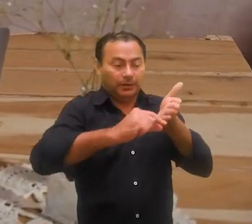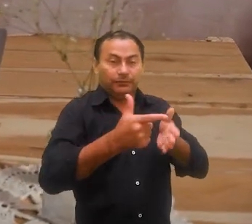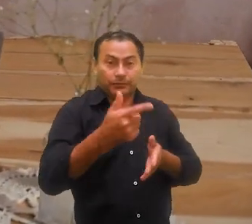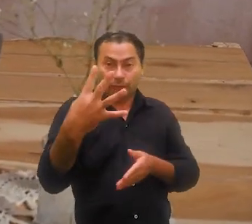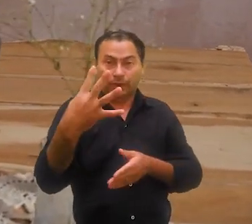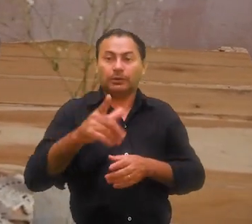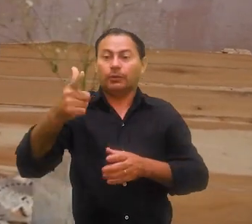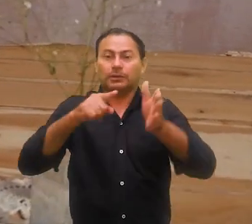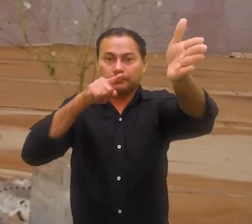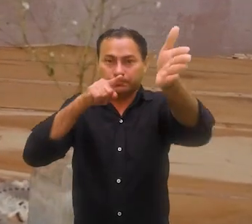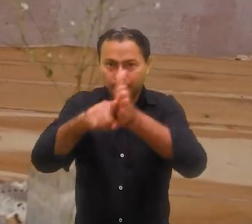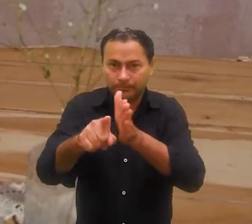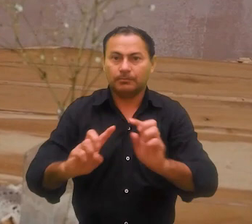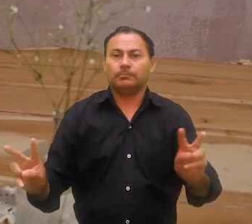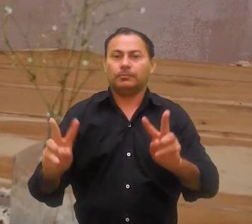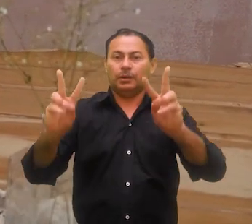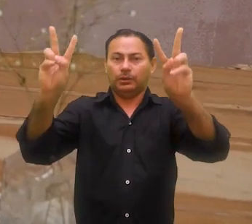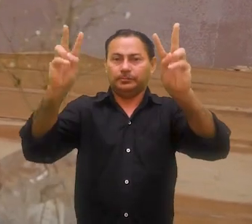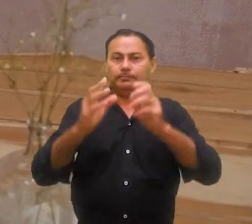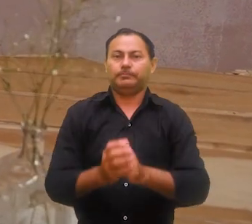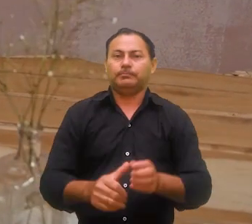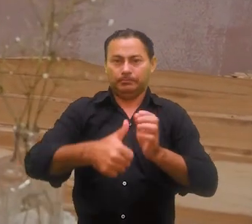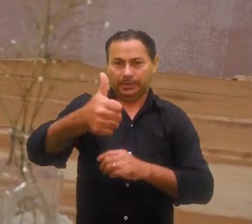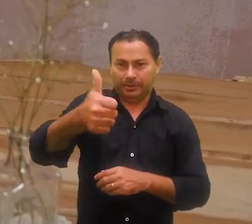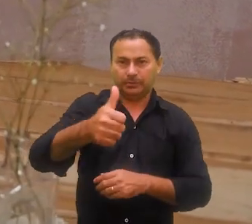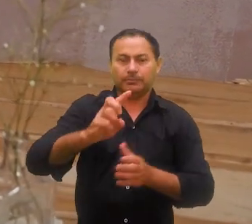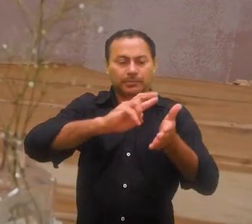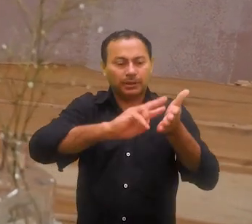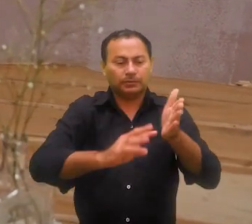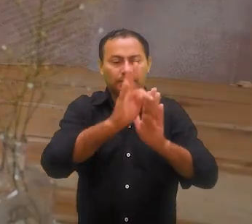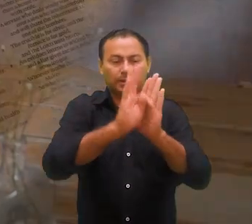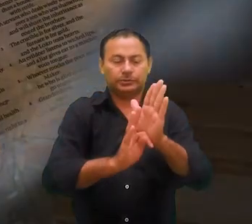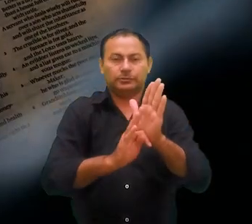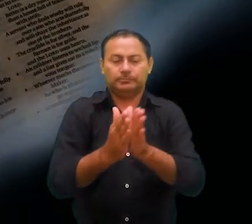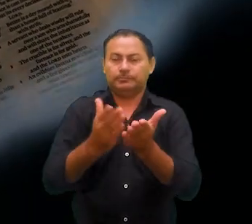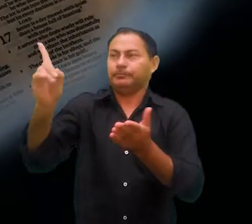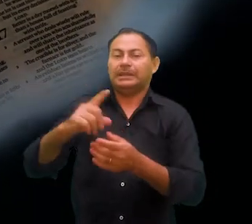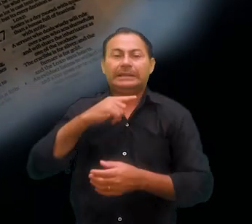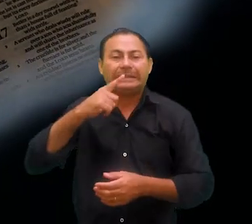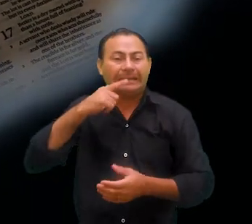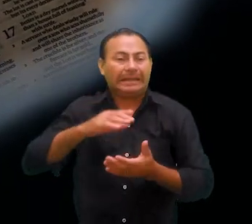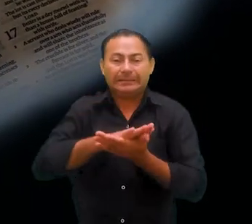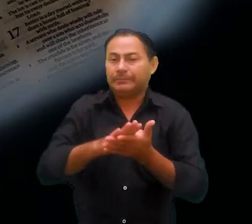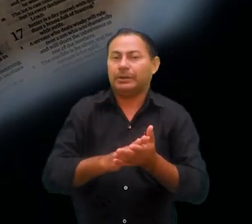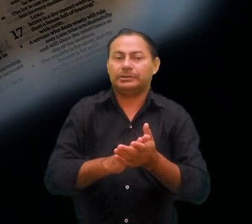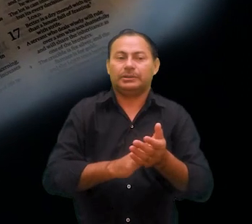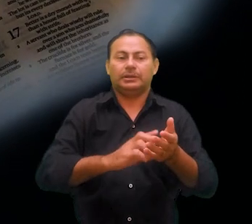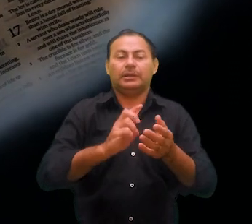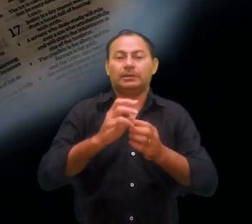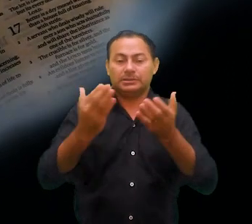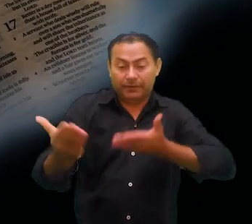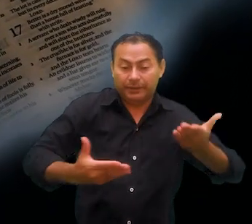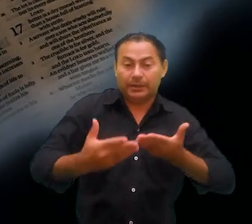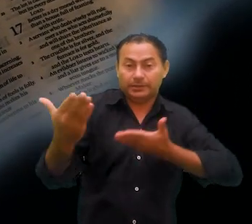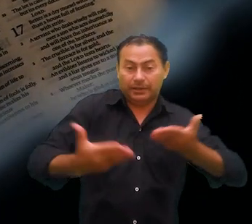Jesus no versículo 24 levanta outra pergunta sobre valores. Primeiro, vamos ler o texto bíblico. Ninguém pode